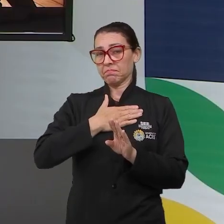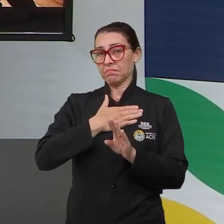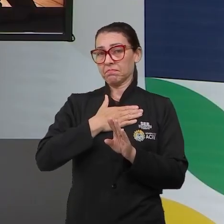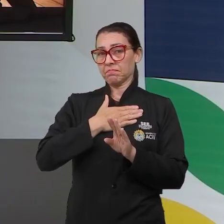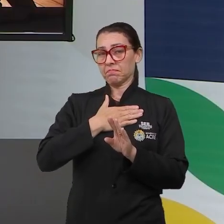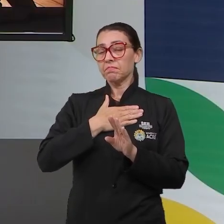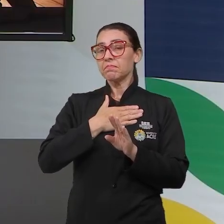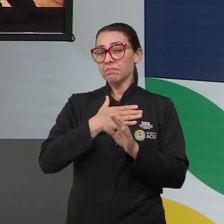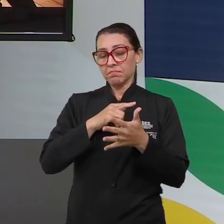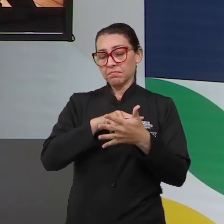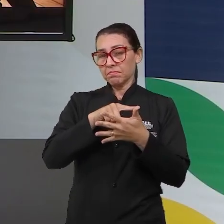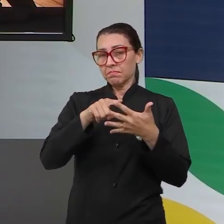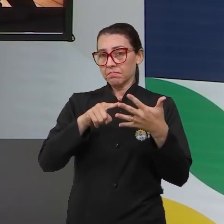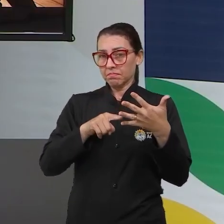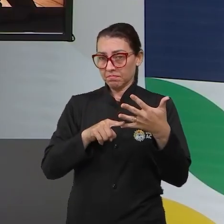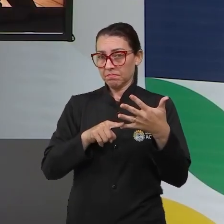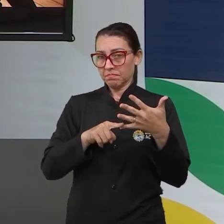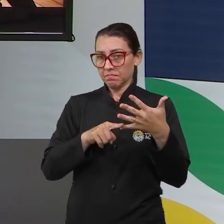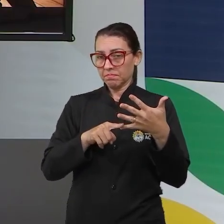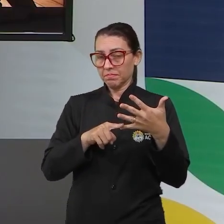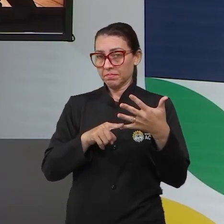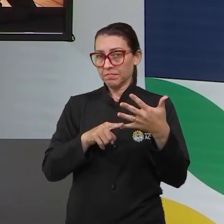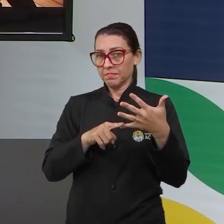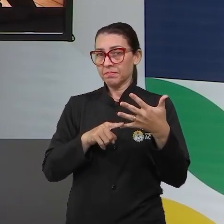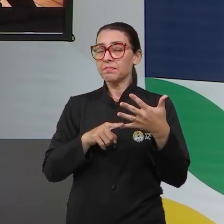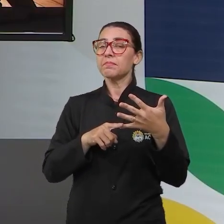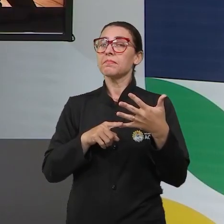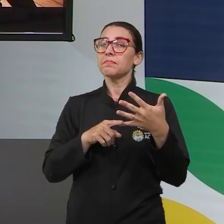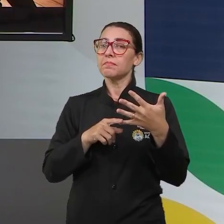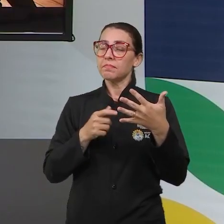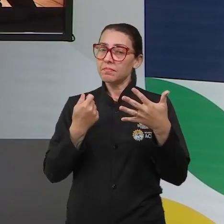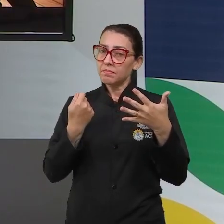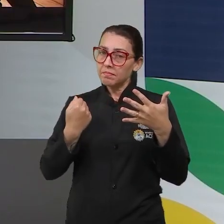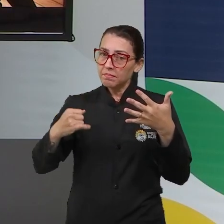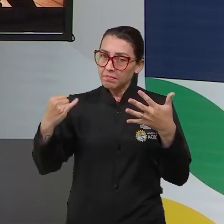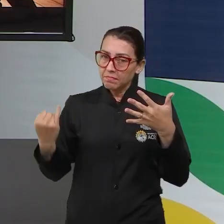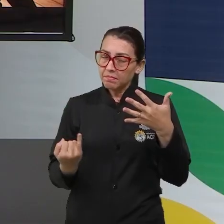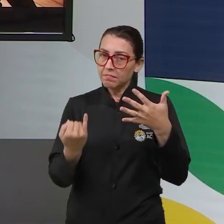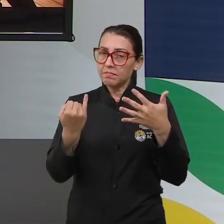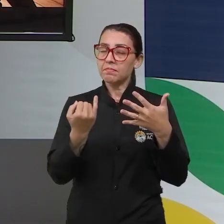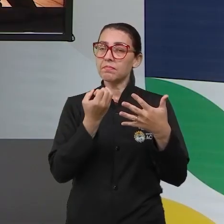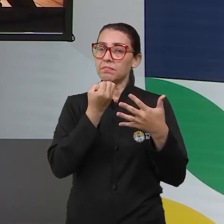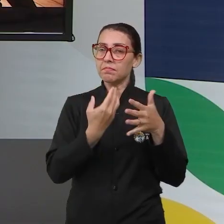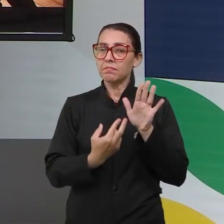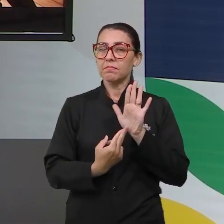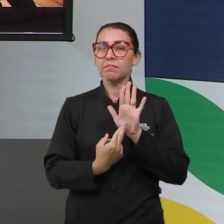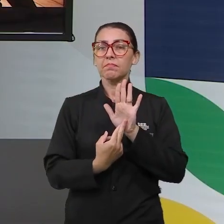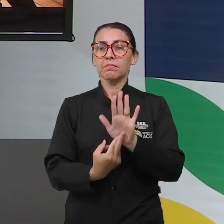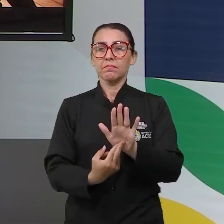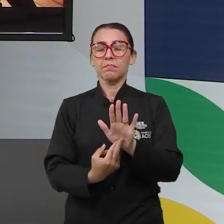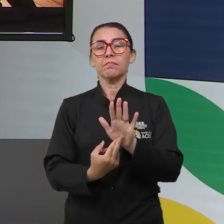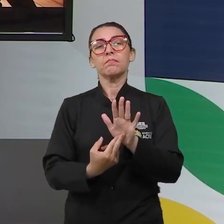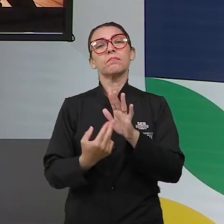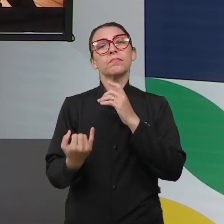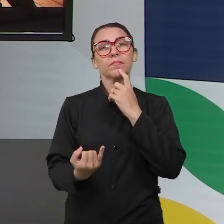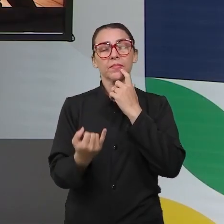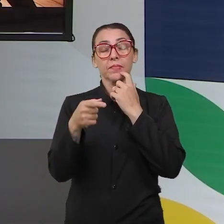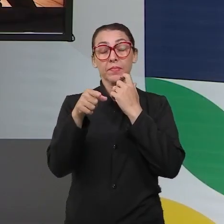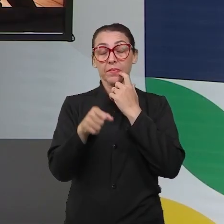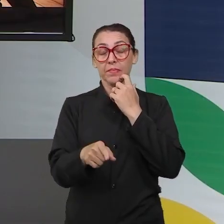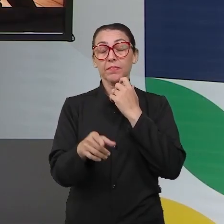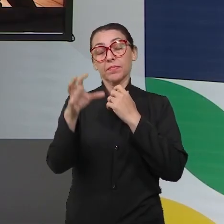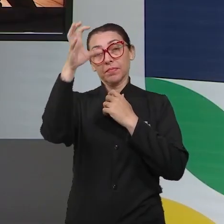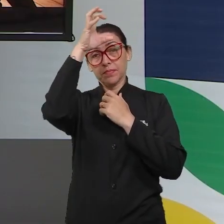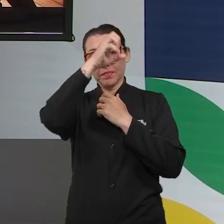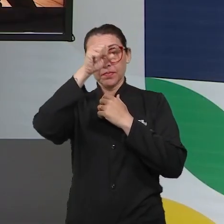está composta com todos esses elementos necessários para uma boa apresentação. Então, é importante você conhecer para você